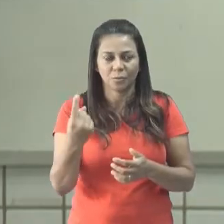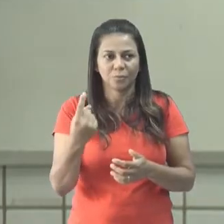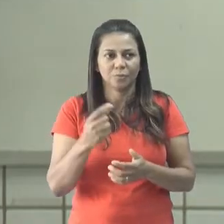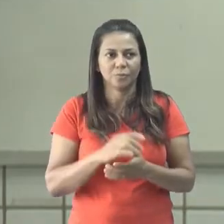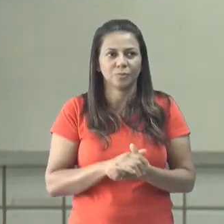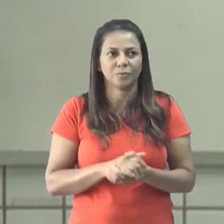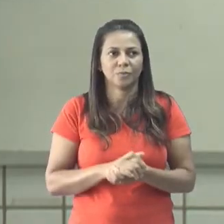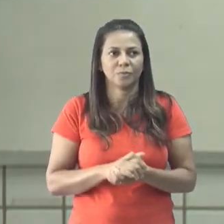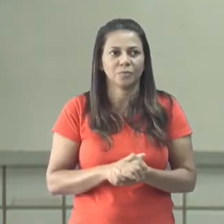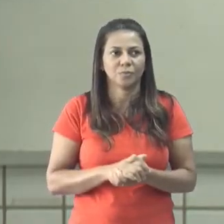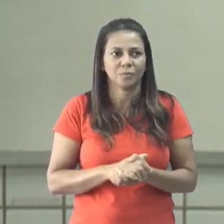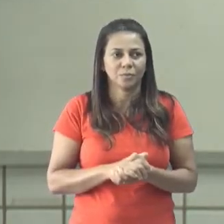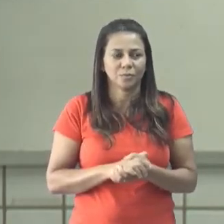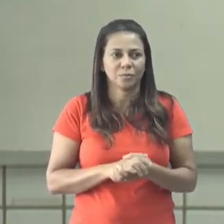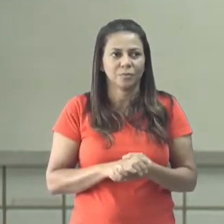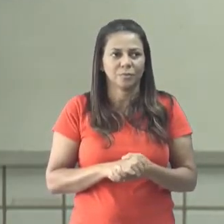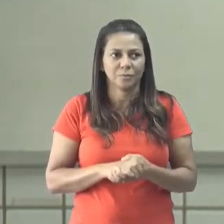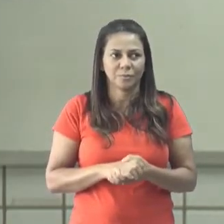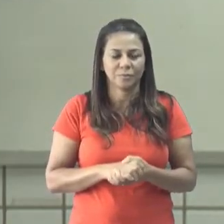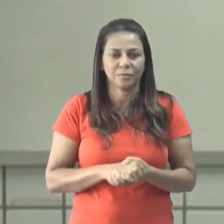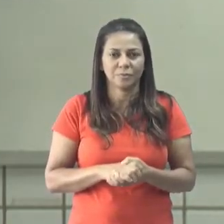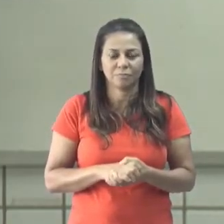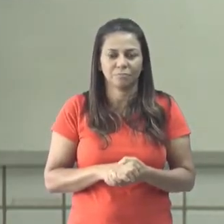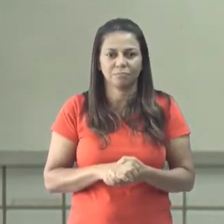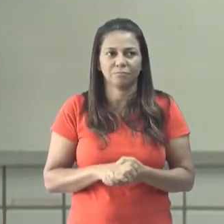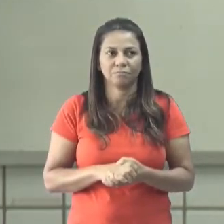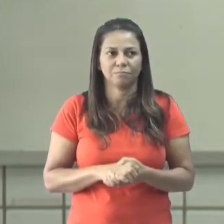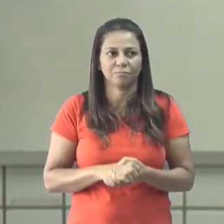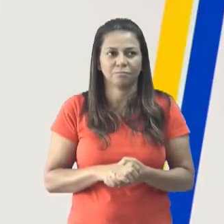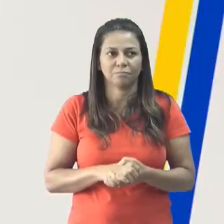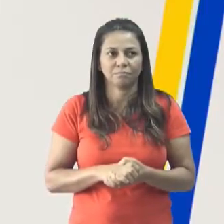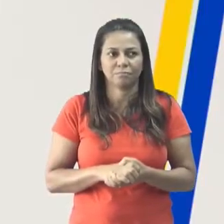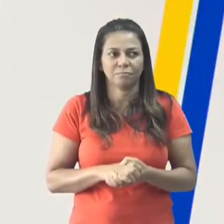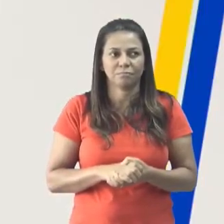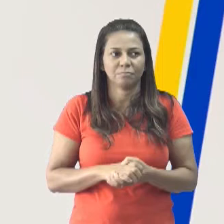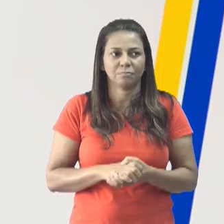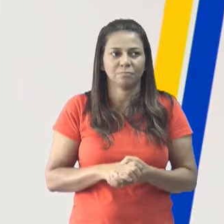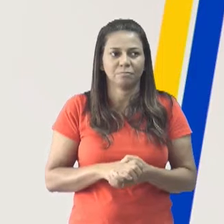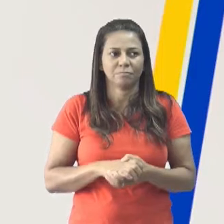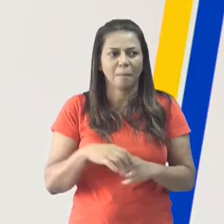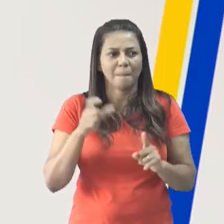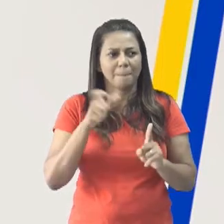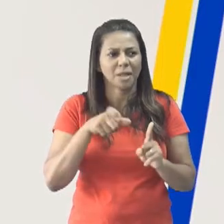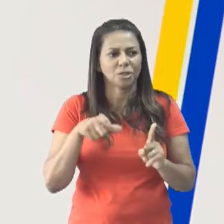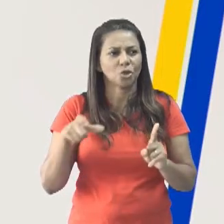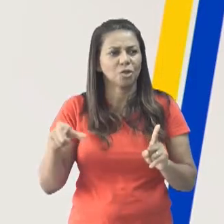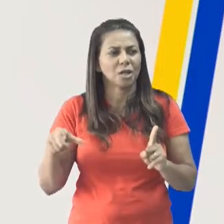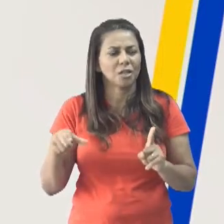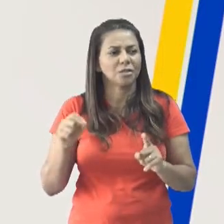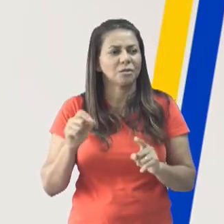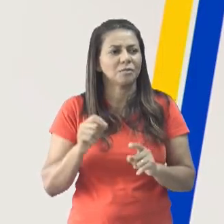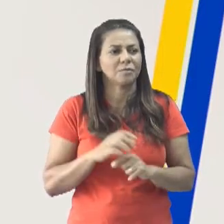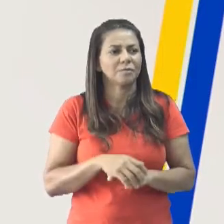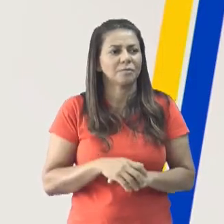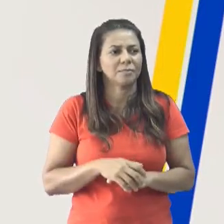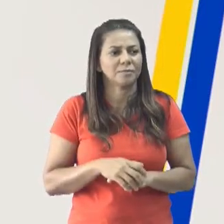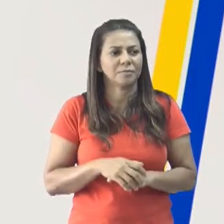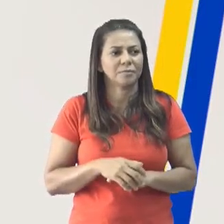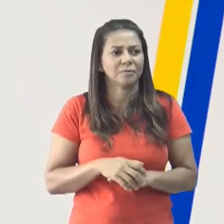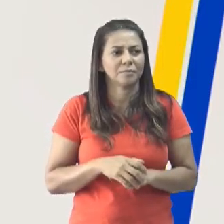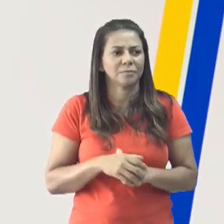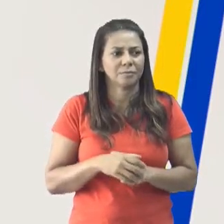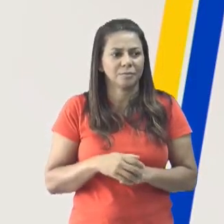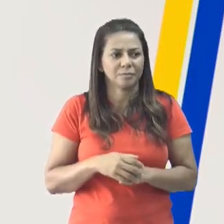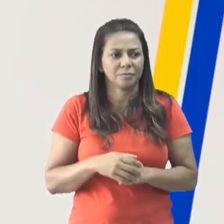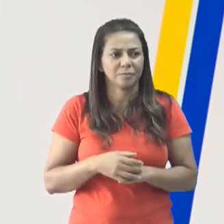fidalgo chega à barca do inferno. Os personagens desta cena 1. O fidalgo,